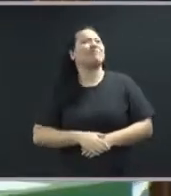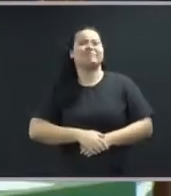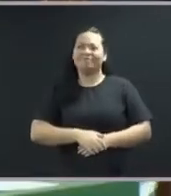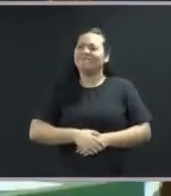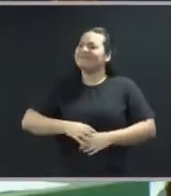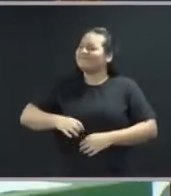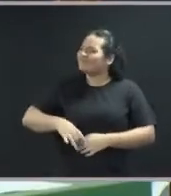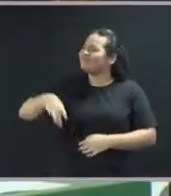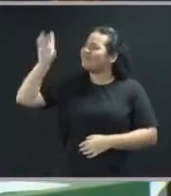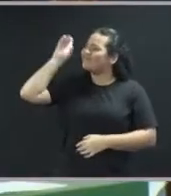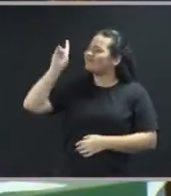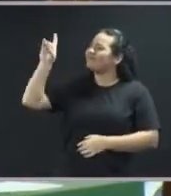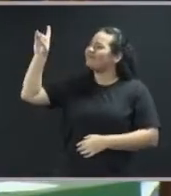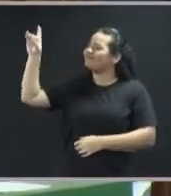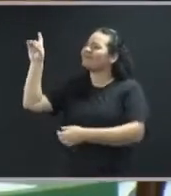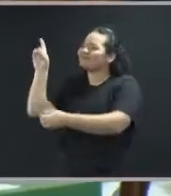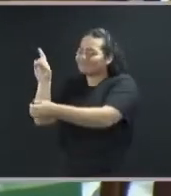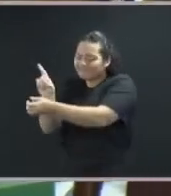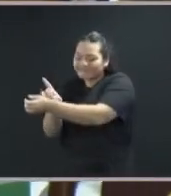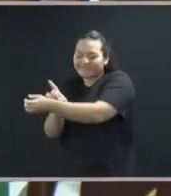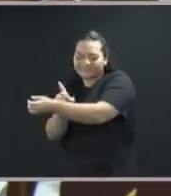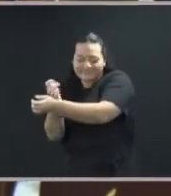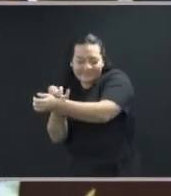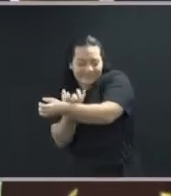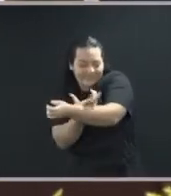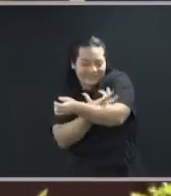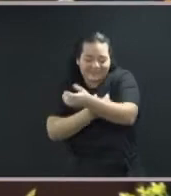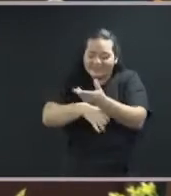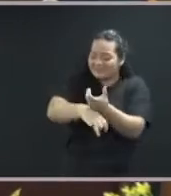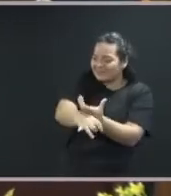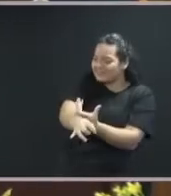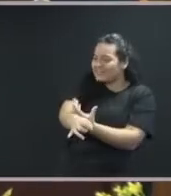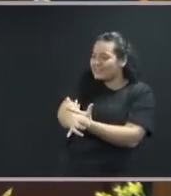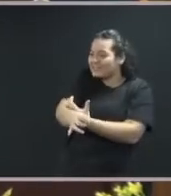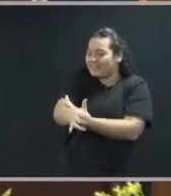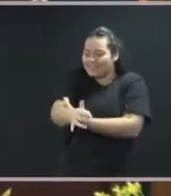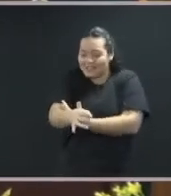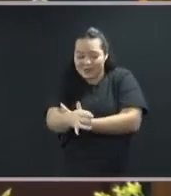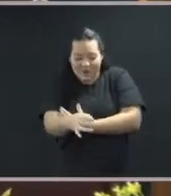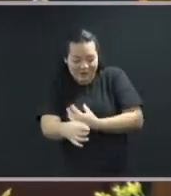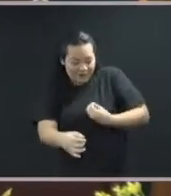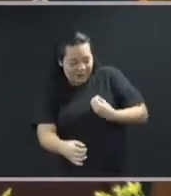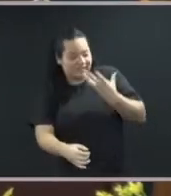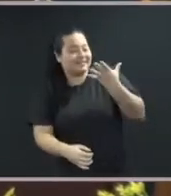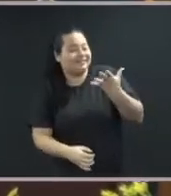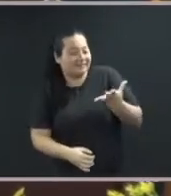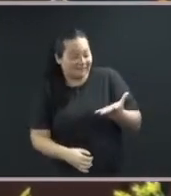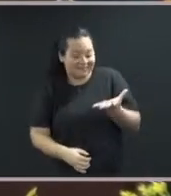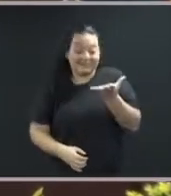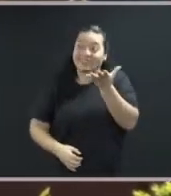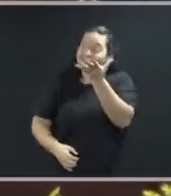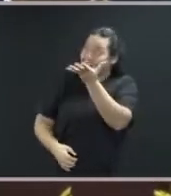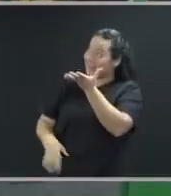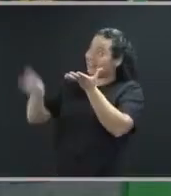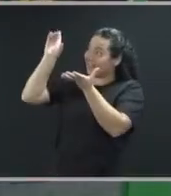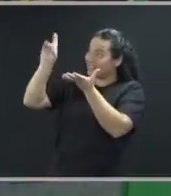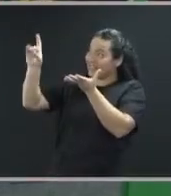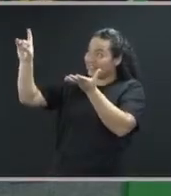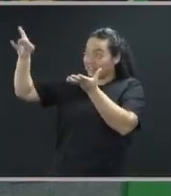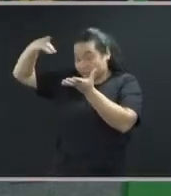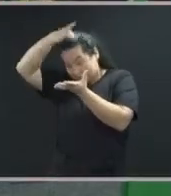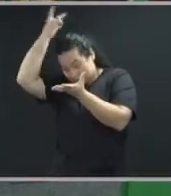assim, irmão. Quanto mais eu e você se consagra, o vaso se dispõe, mais o Espírito que já está em